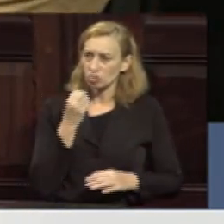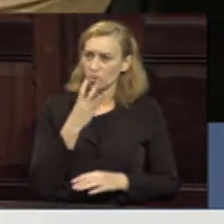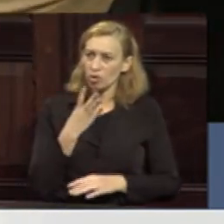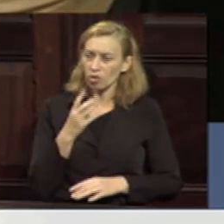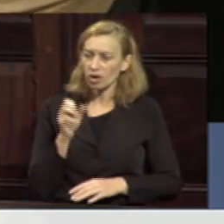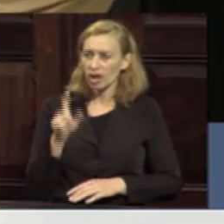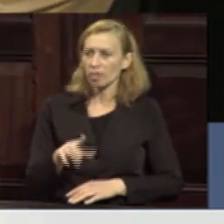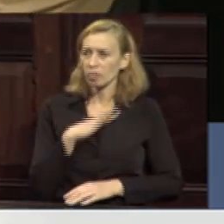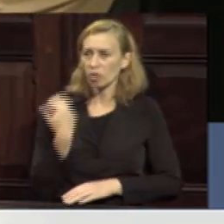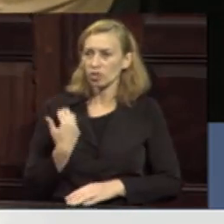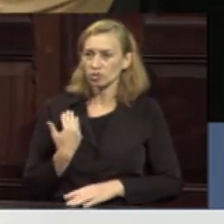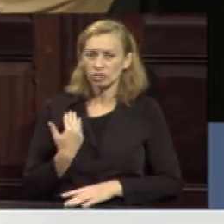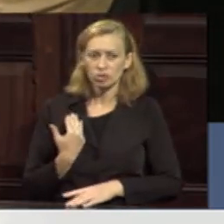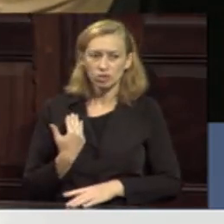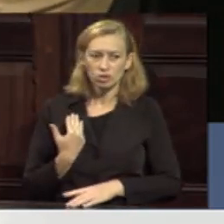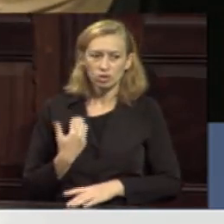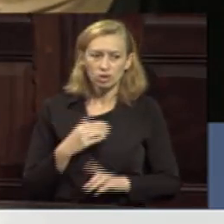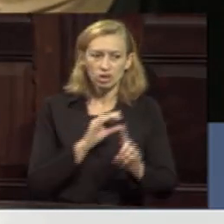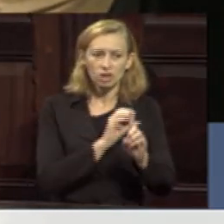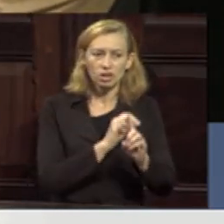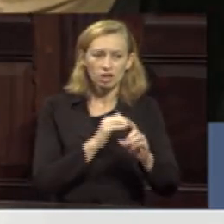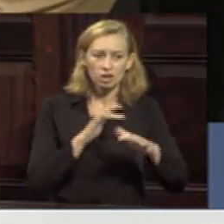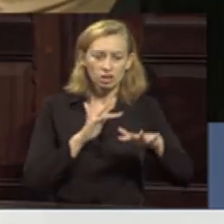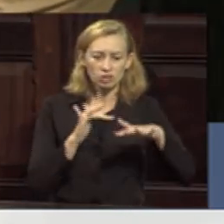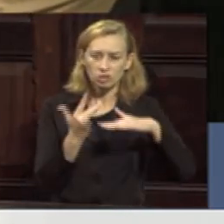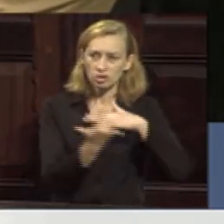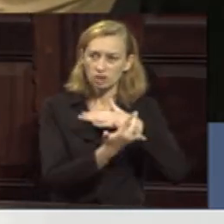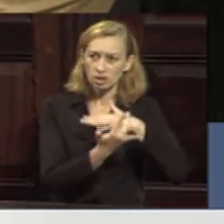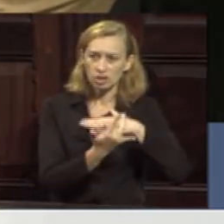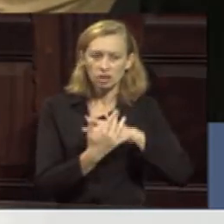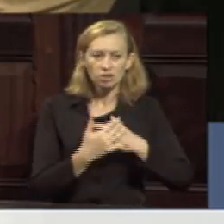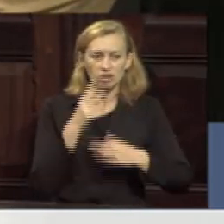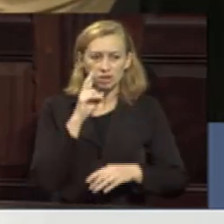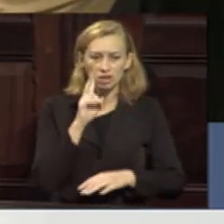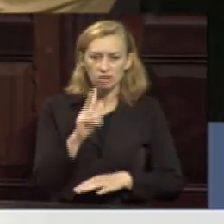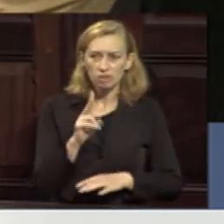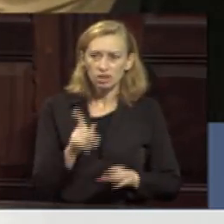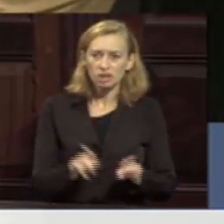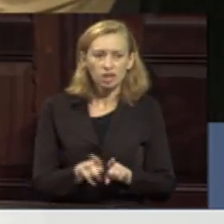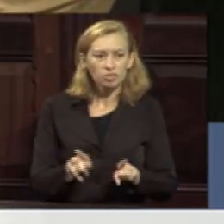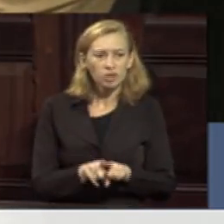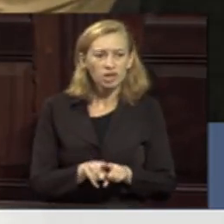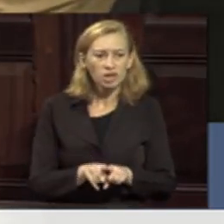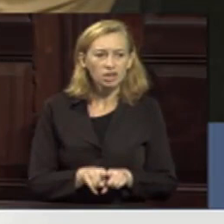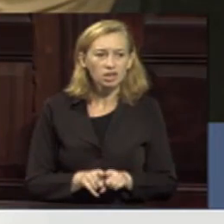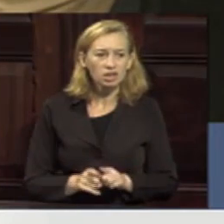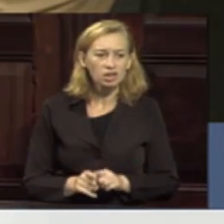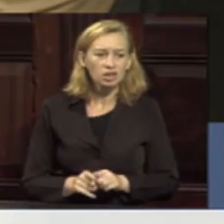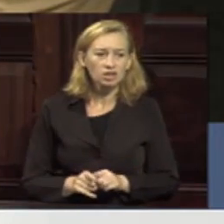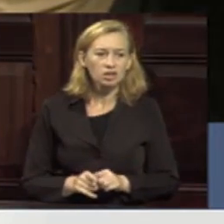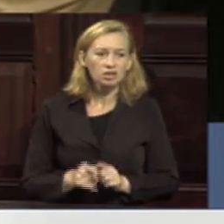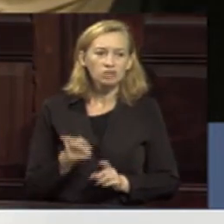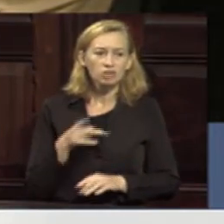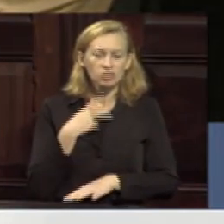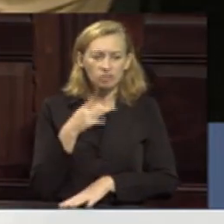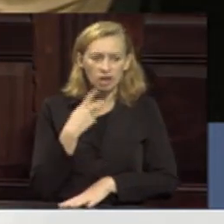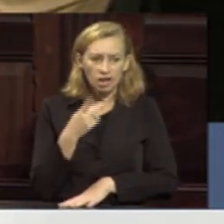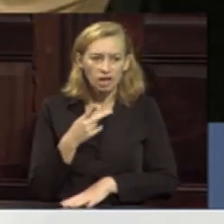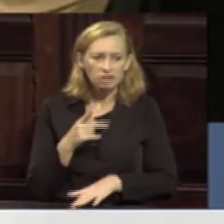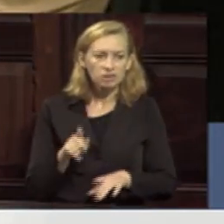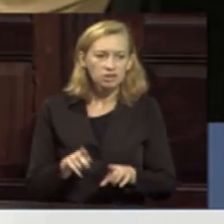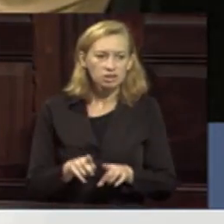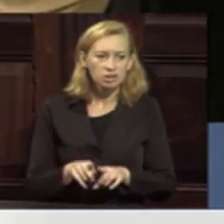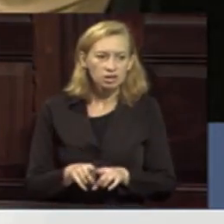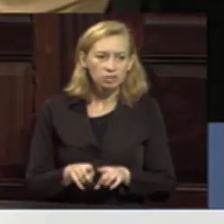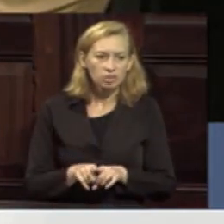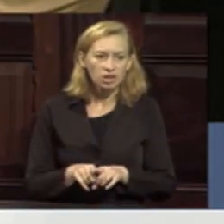de, nas redes sociais, você vê uma postagem também, foi falar, defender o